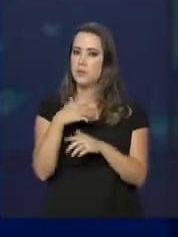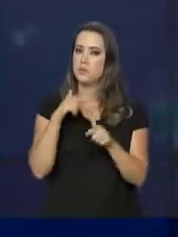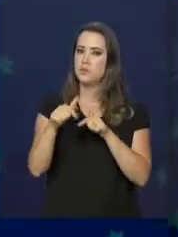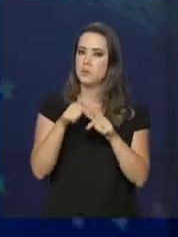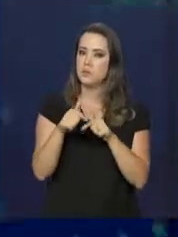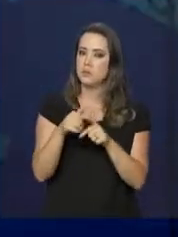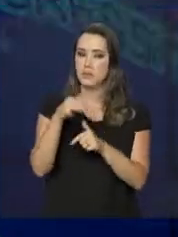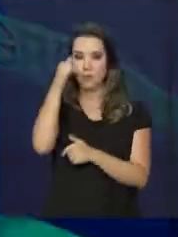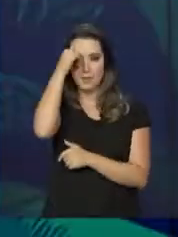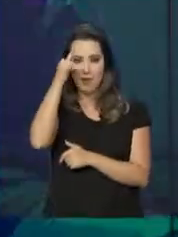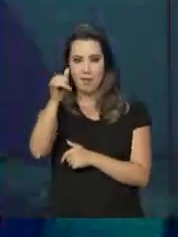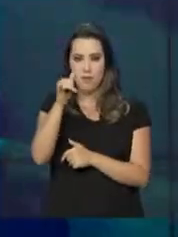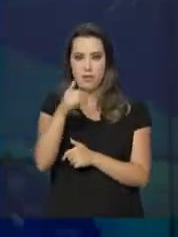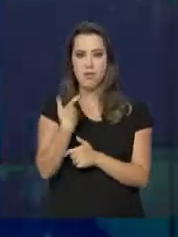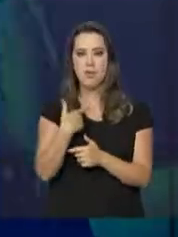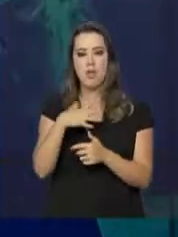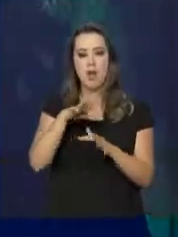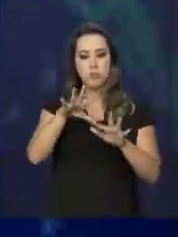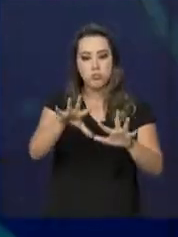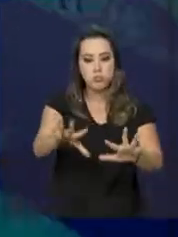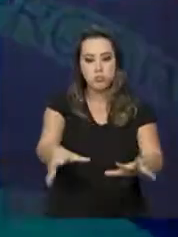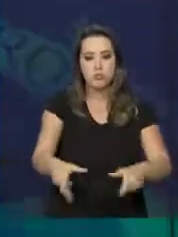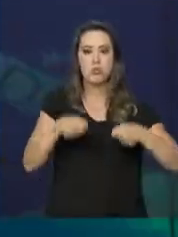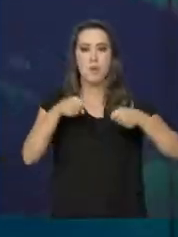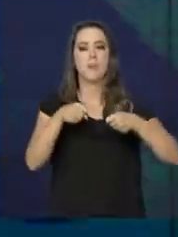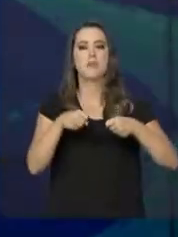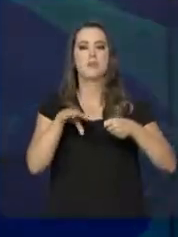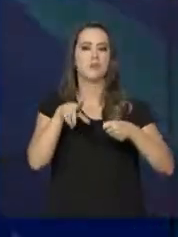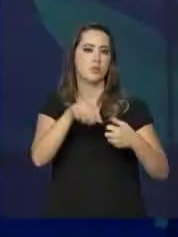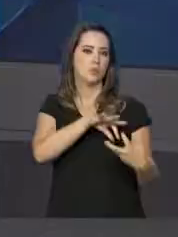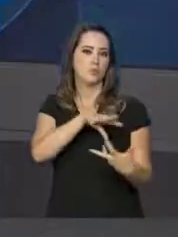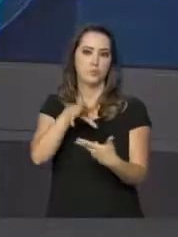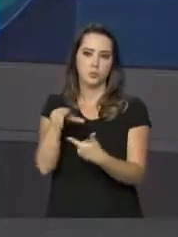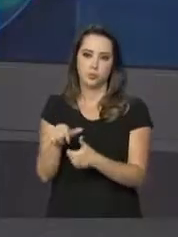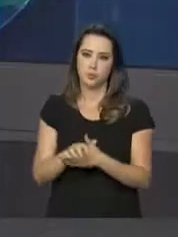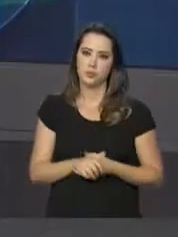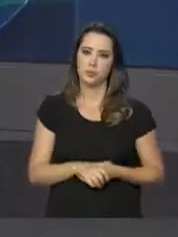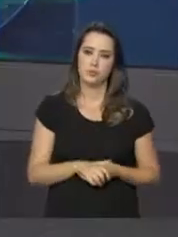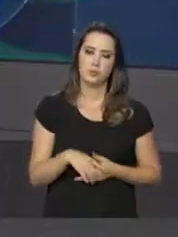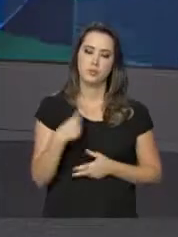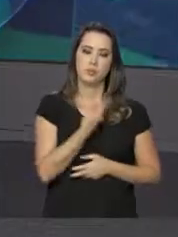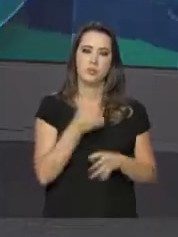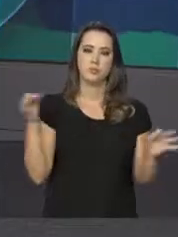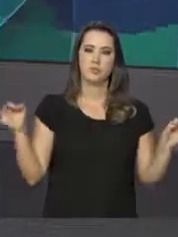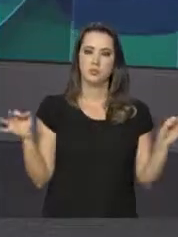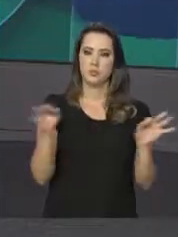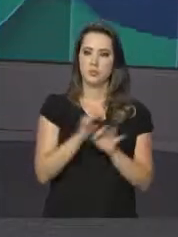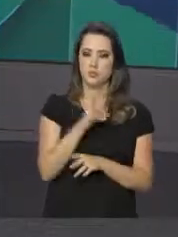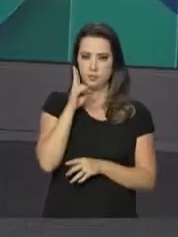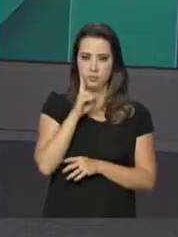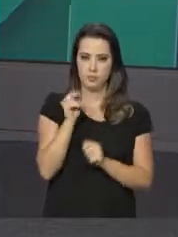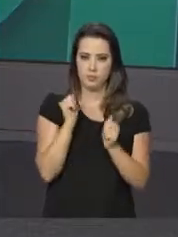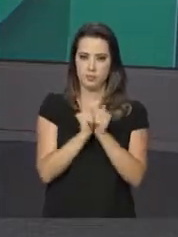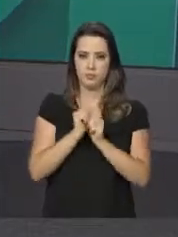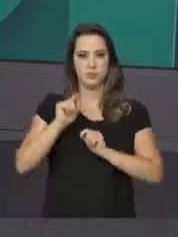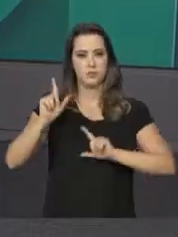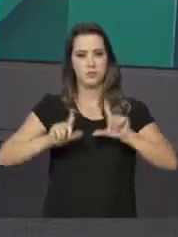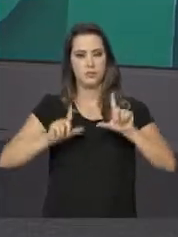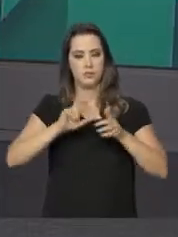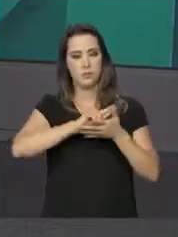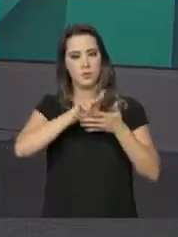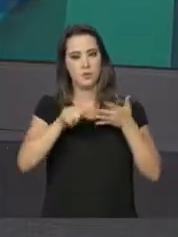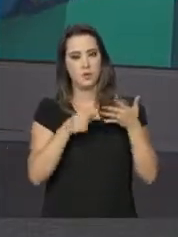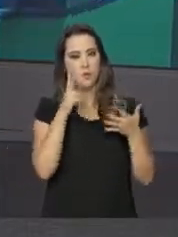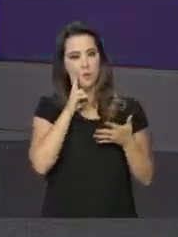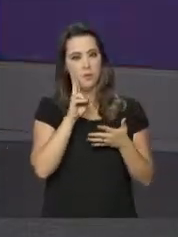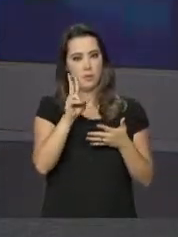embargo à caça comercial à baleia em todo mundo nós ficamos por aqui mas você pode continuar com a gente tem muitas